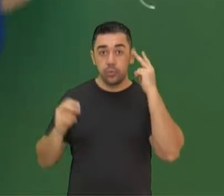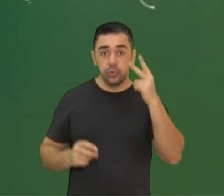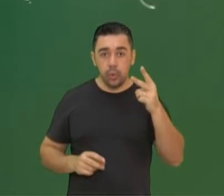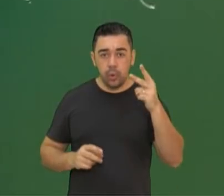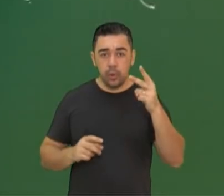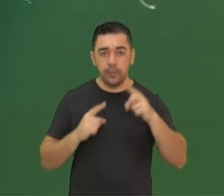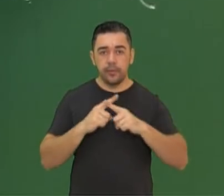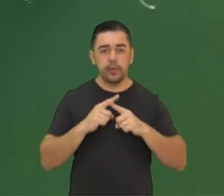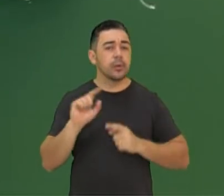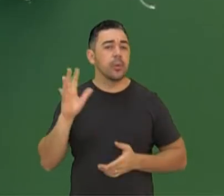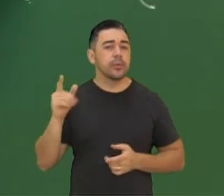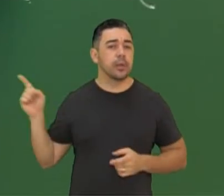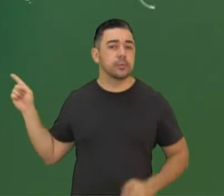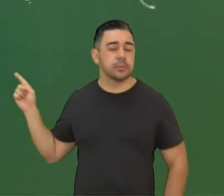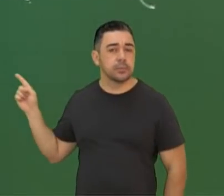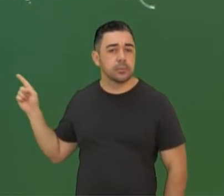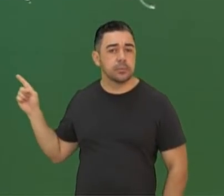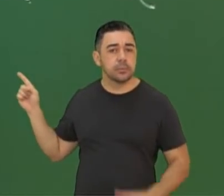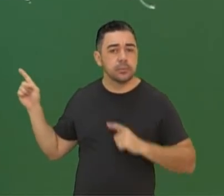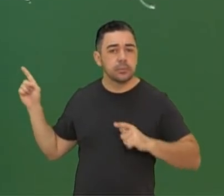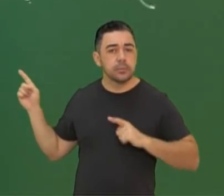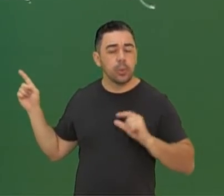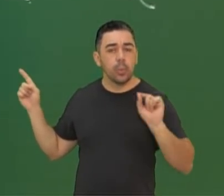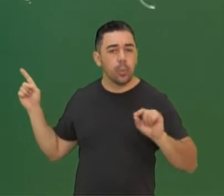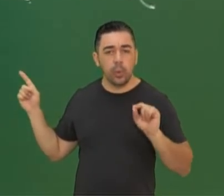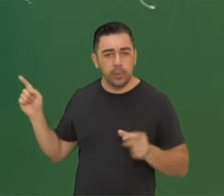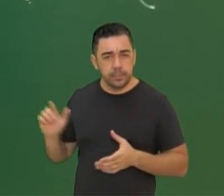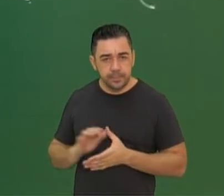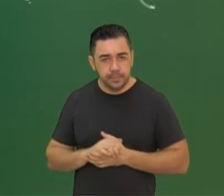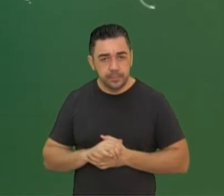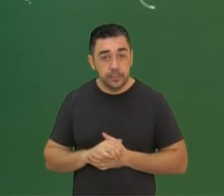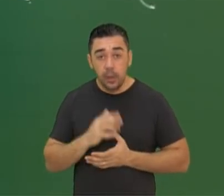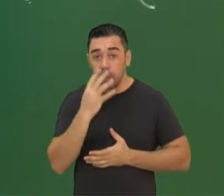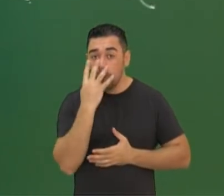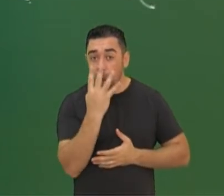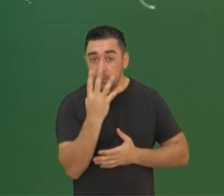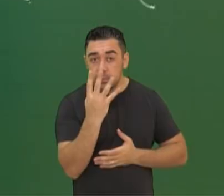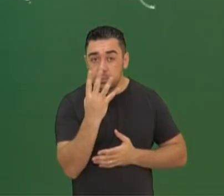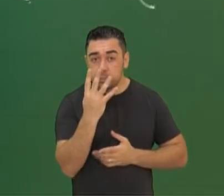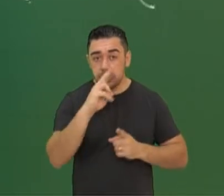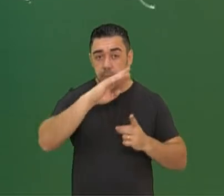comprimento e a largura, o que acontece com a minha área? A minha área quadruplica.